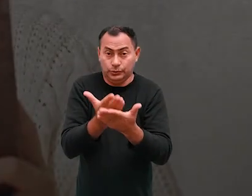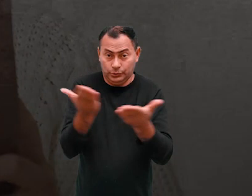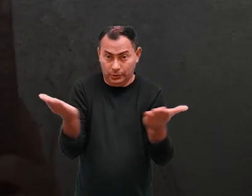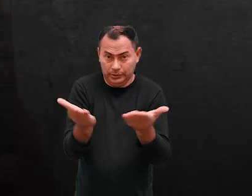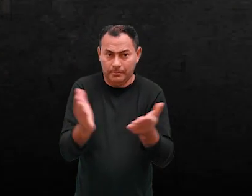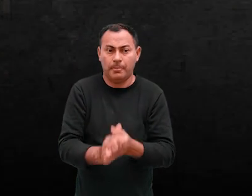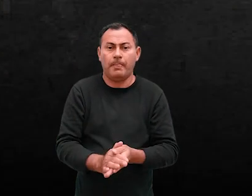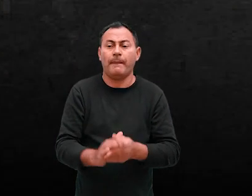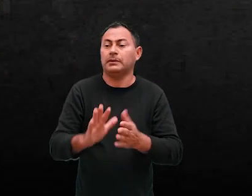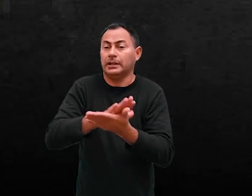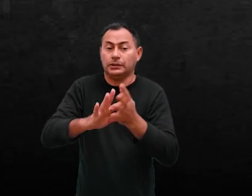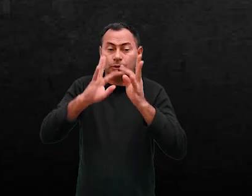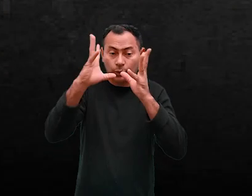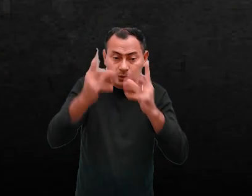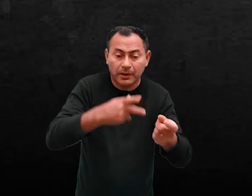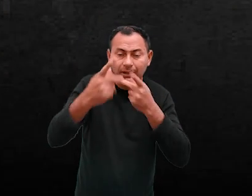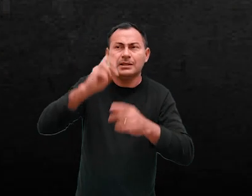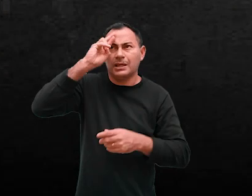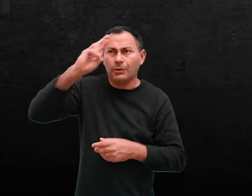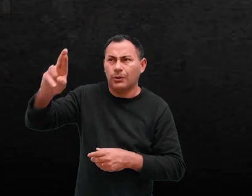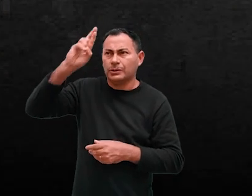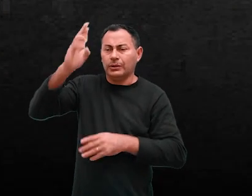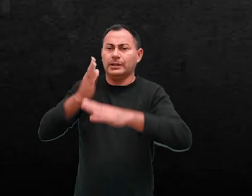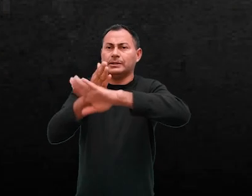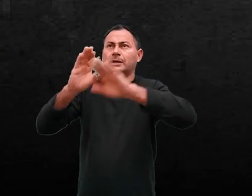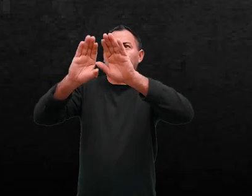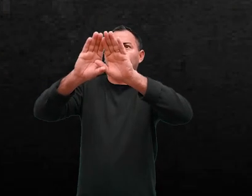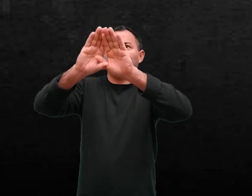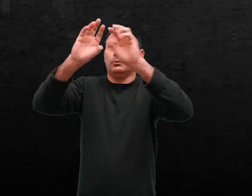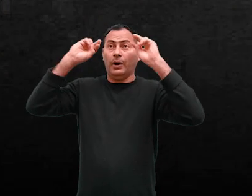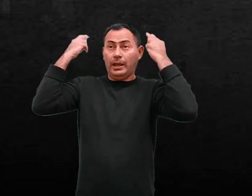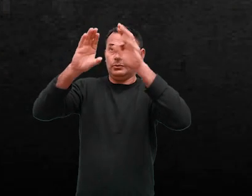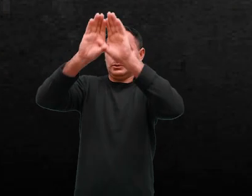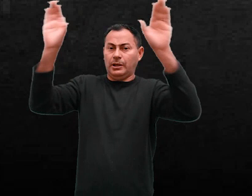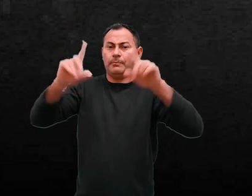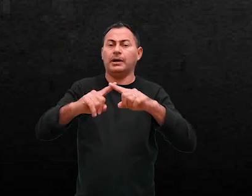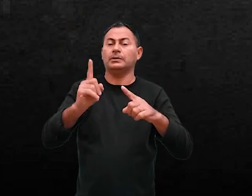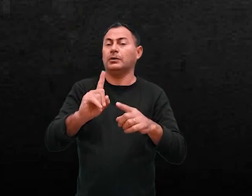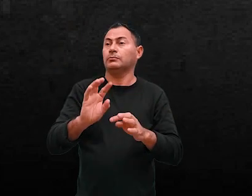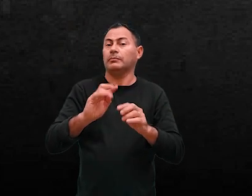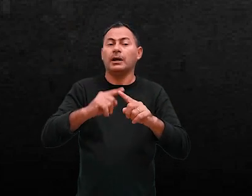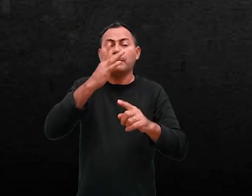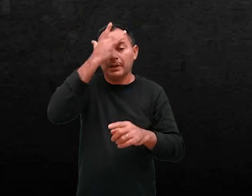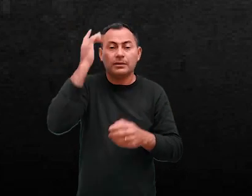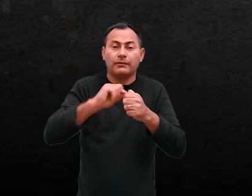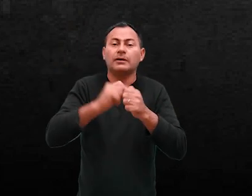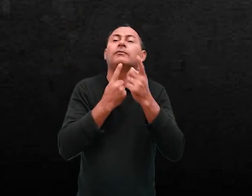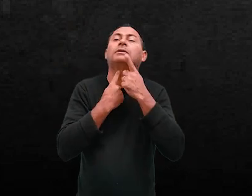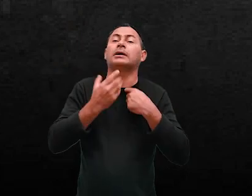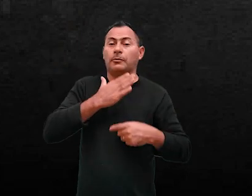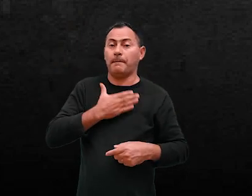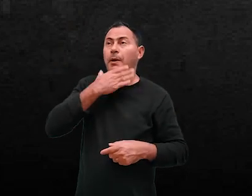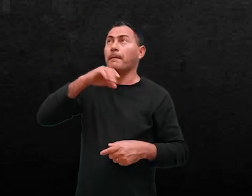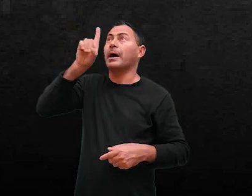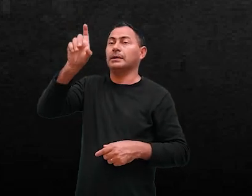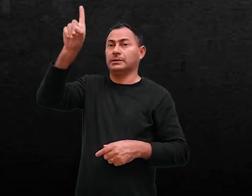hoje. Nem todo aquele que me diz Senhor, Senhor entrará no reino dos céus, mas apenas aquele que faz a vontade de meu Pai